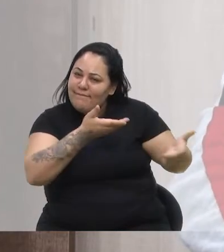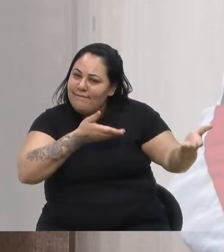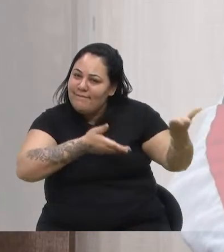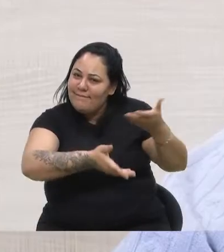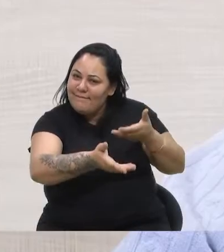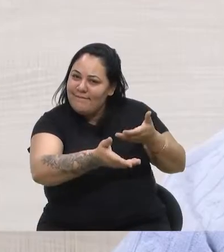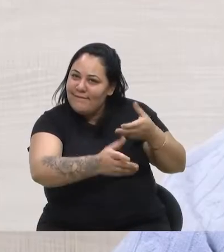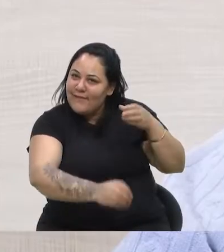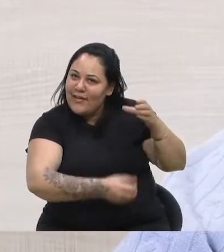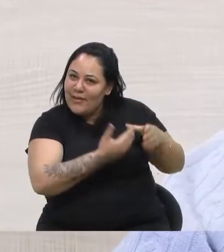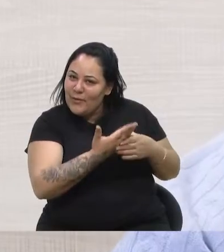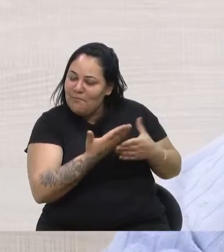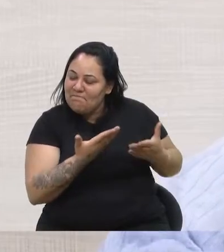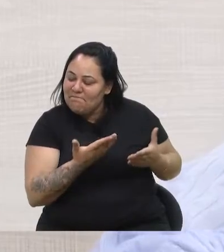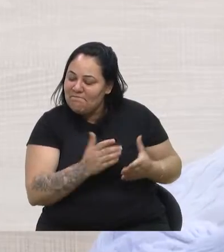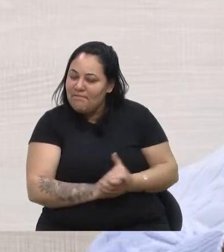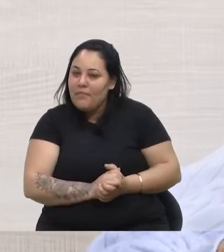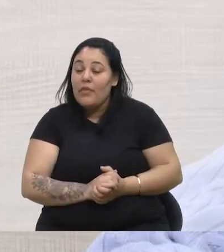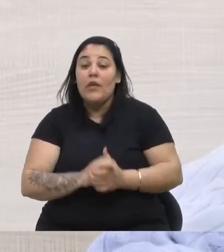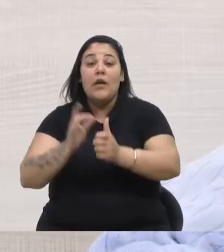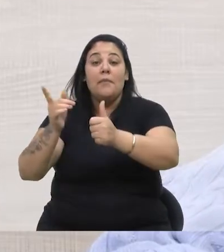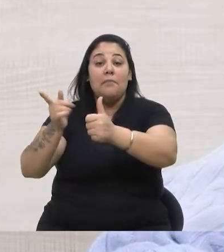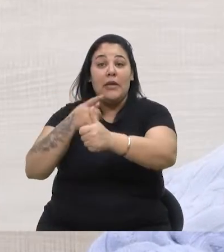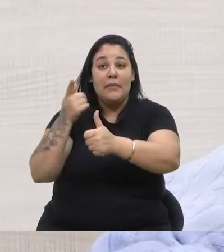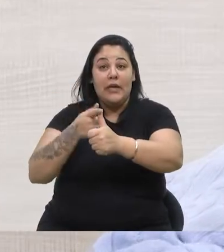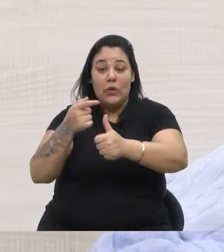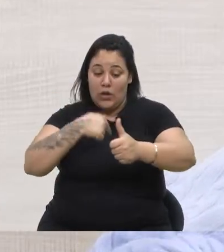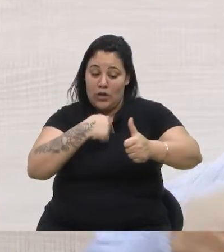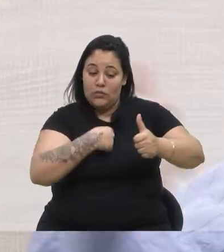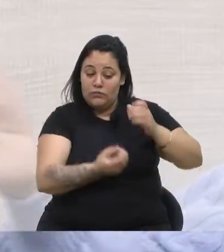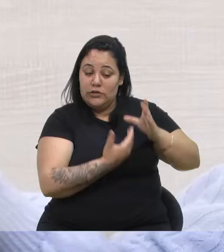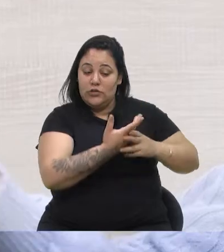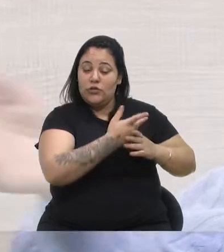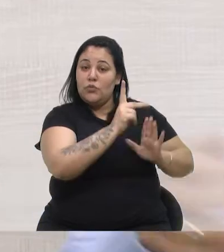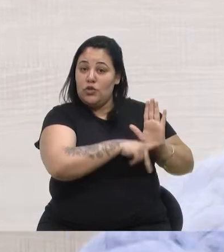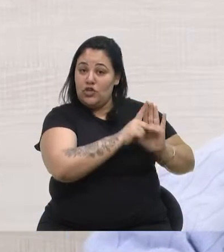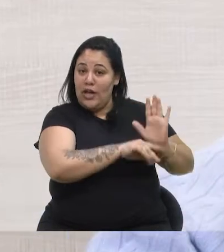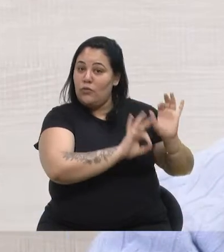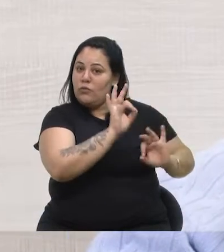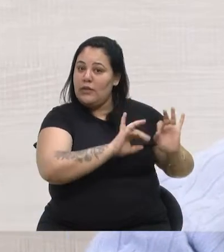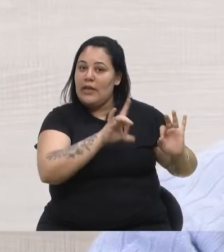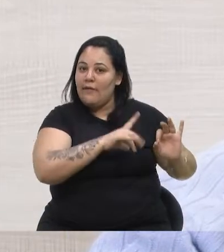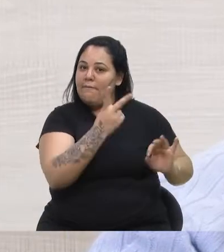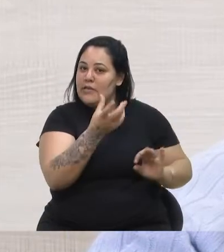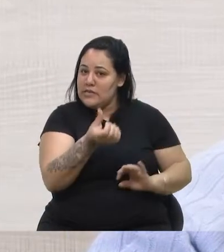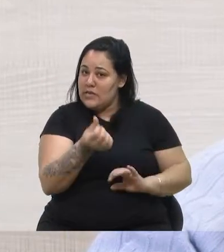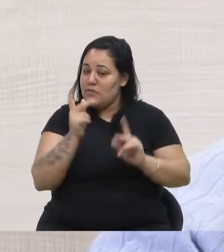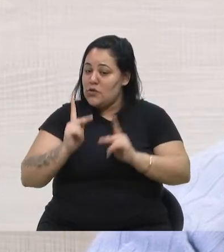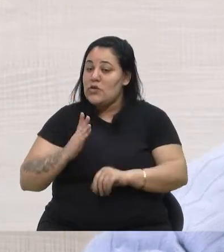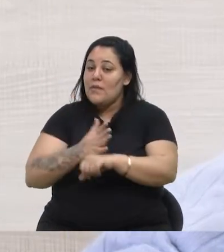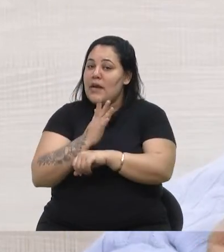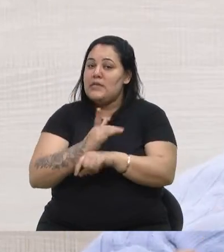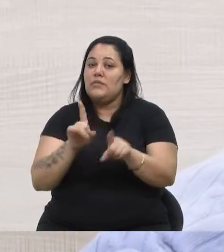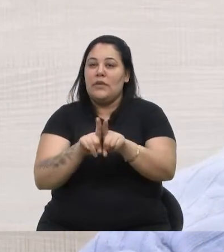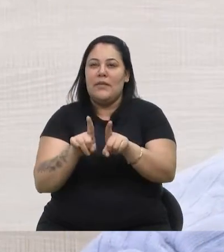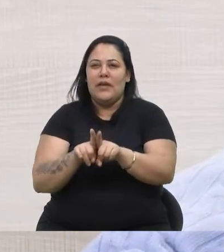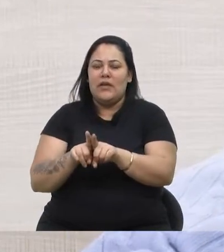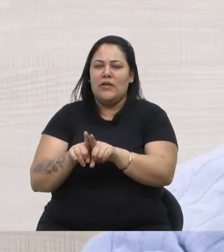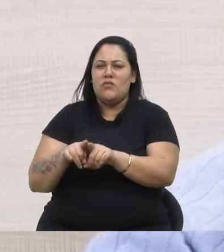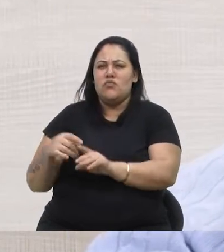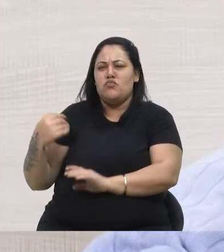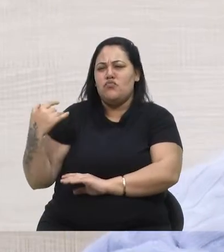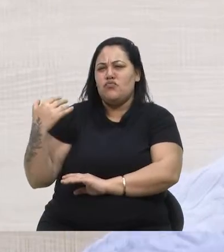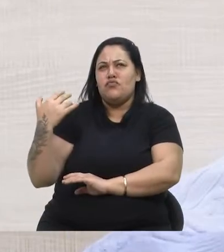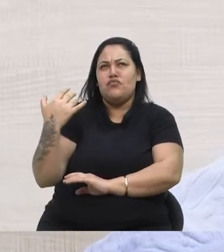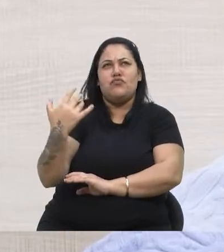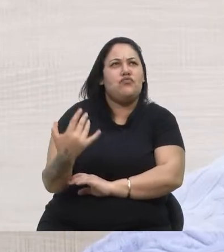elaboração? Primeiro que eu sou a mentora do projeto, mas existe uma equipe, são 26 pessoas que participam dessa entrega que a gente está